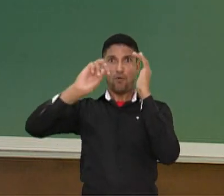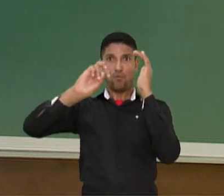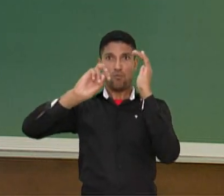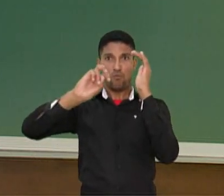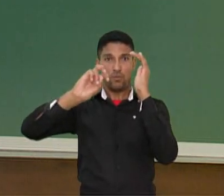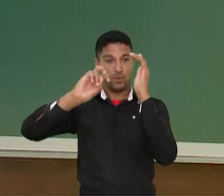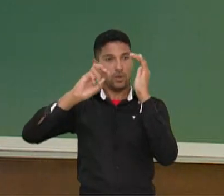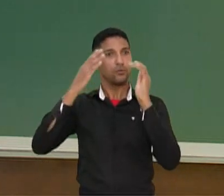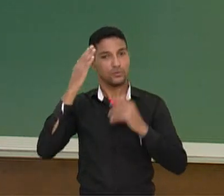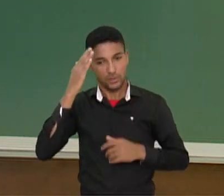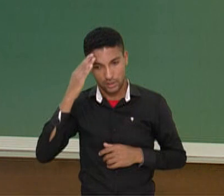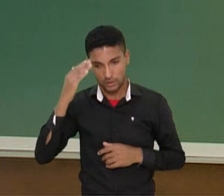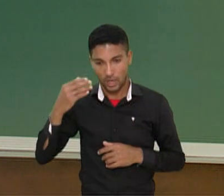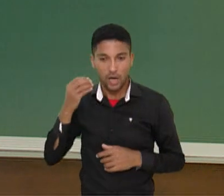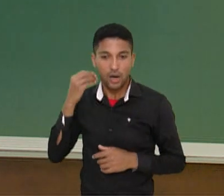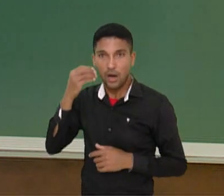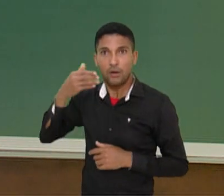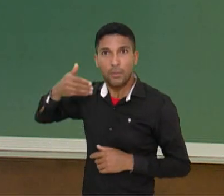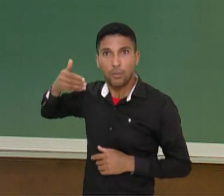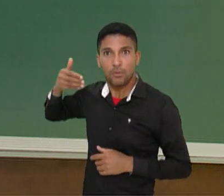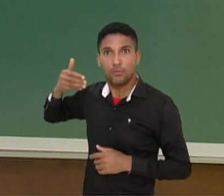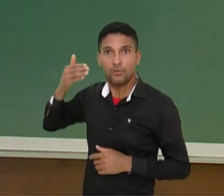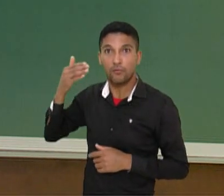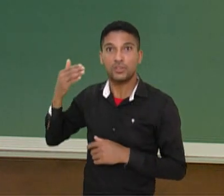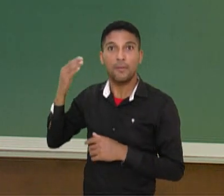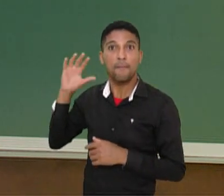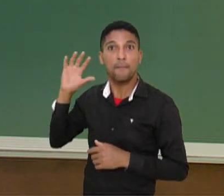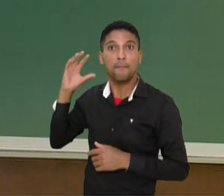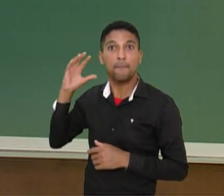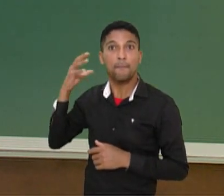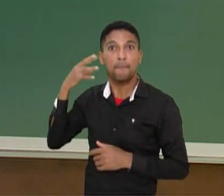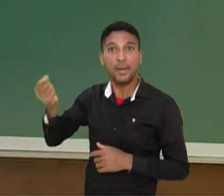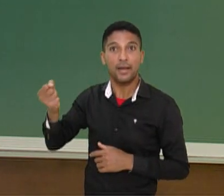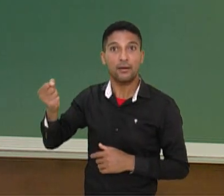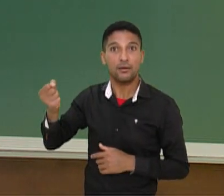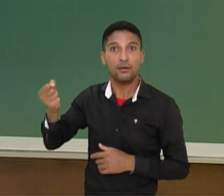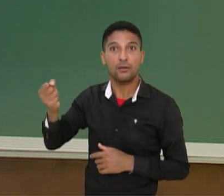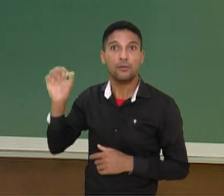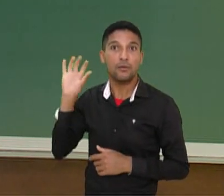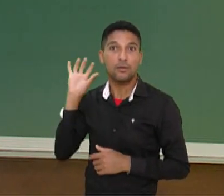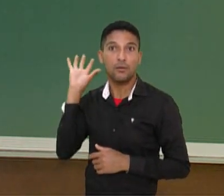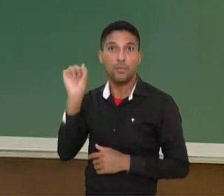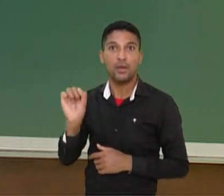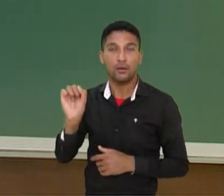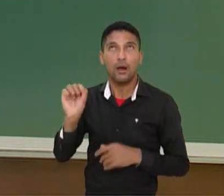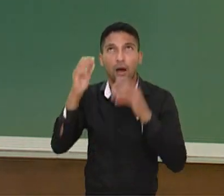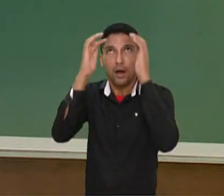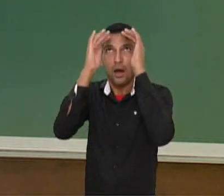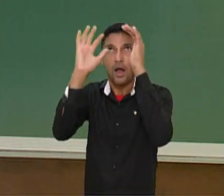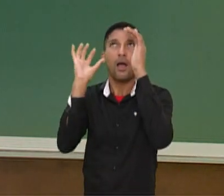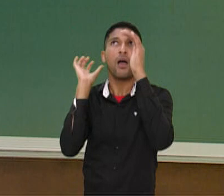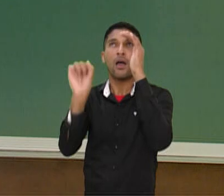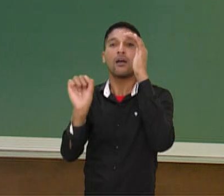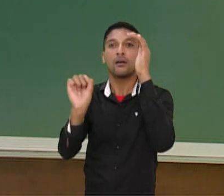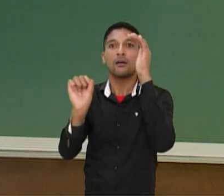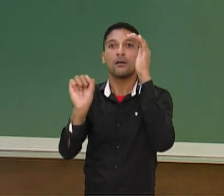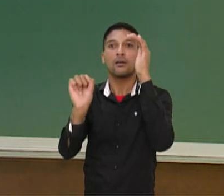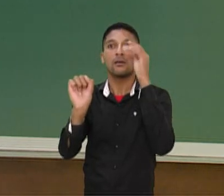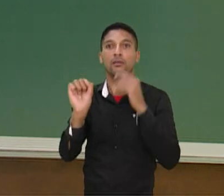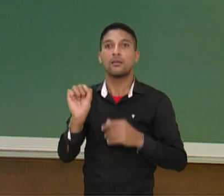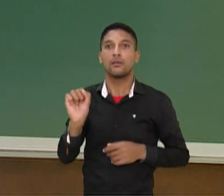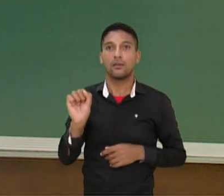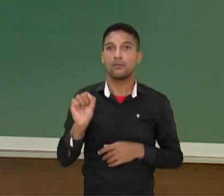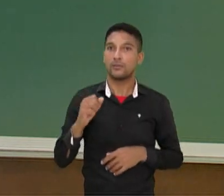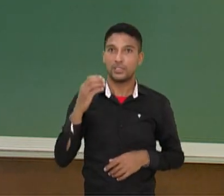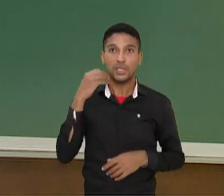chegar onde você precisa, tá bom? Na matemática é exatamente isso que a gente faz. Então, se eu quero saber a soma dos ângulos